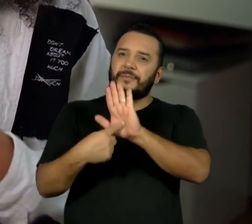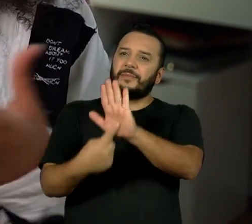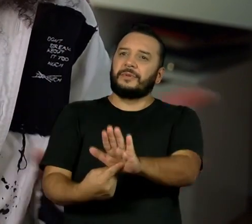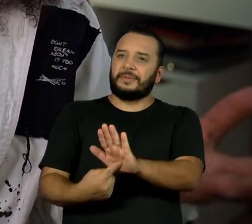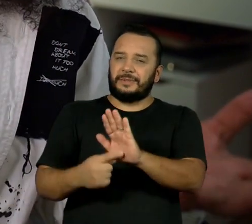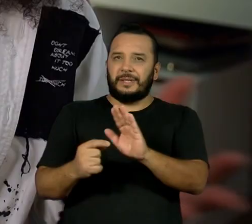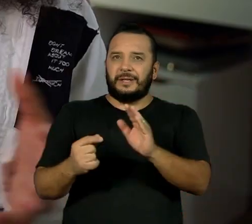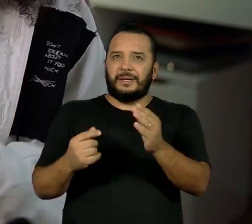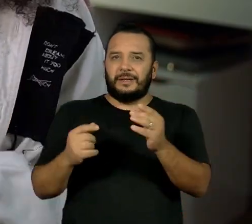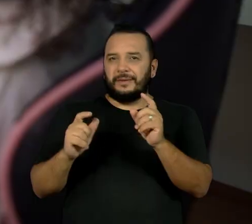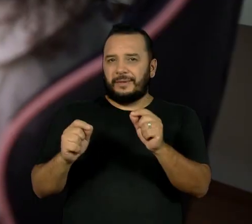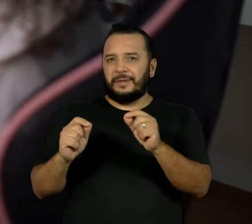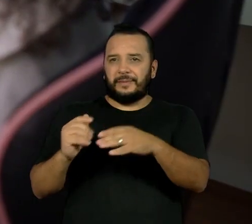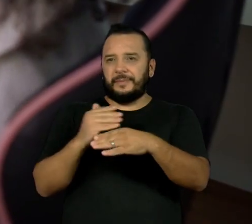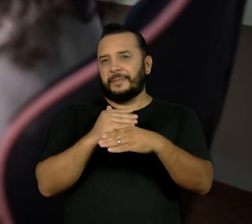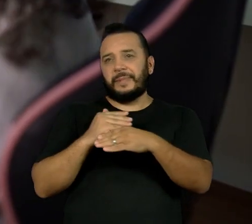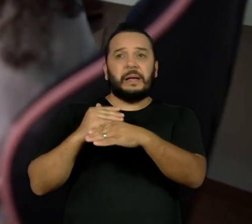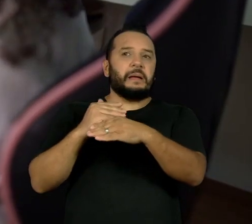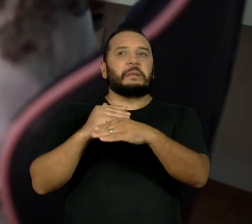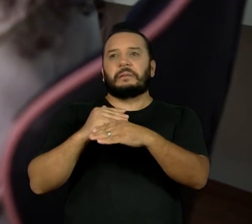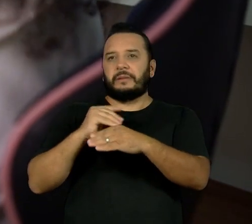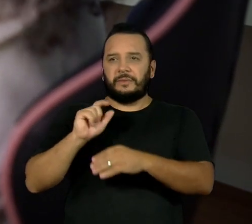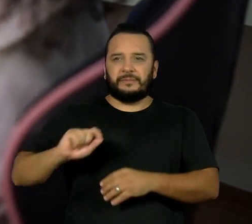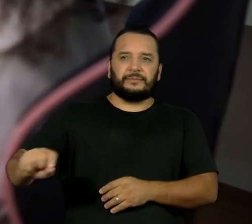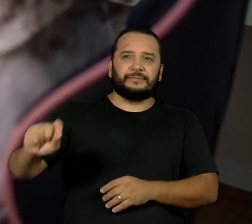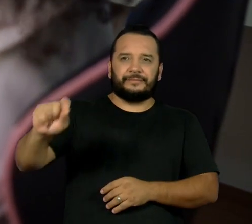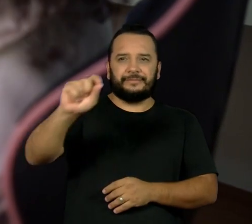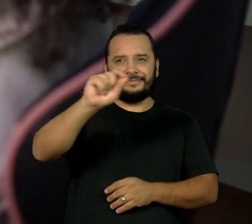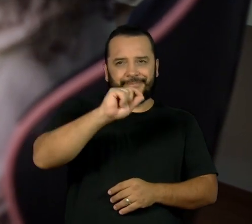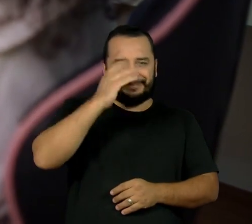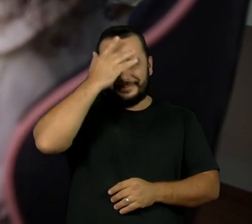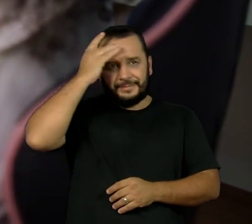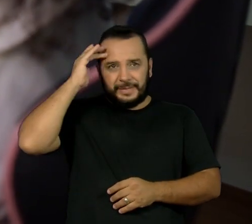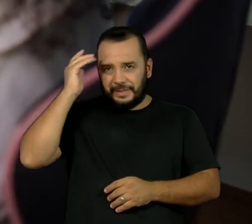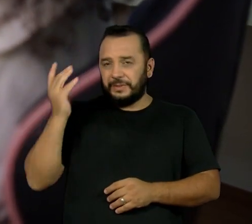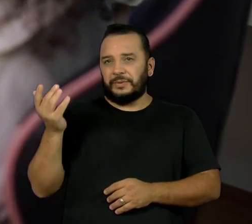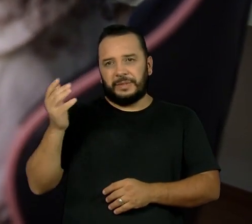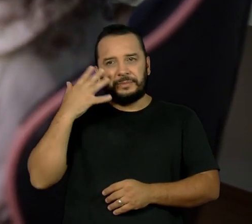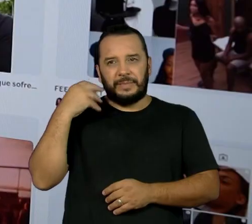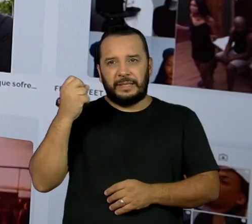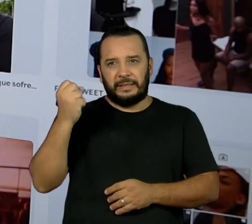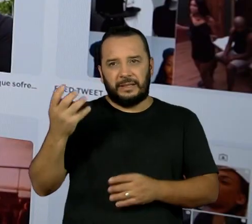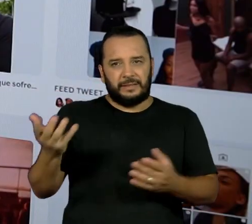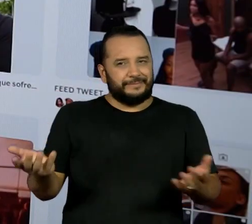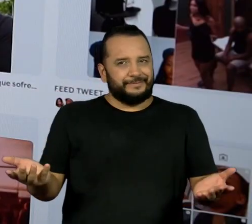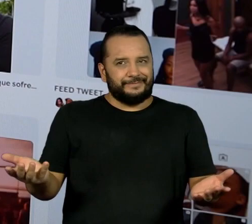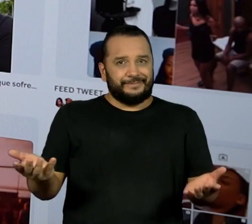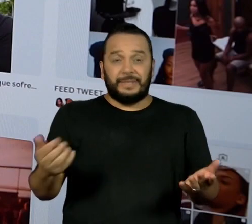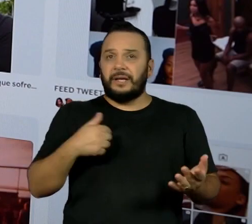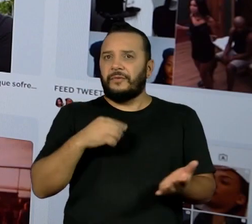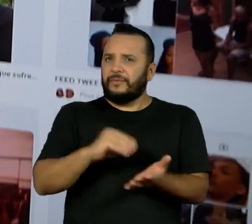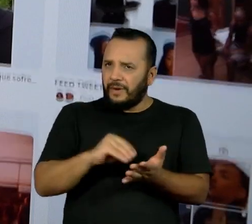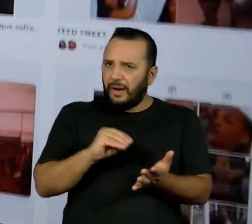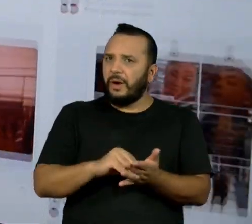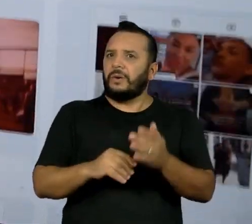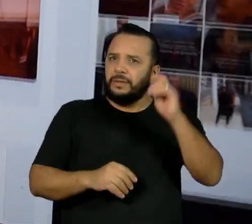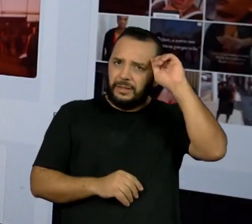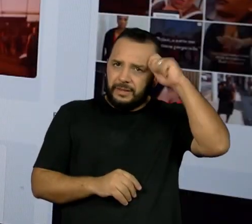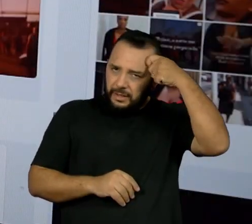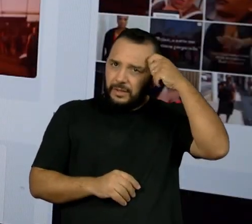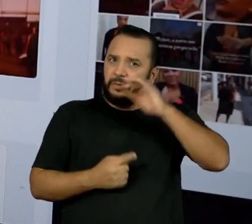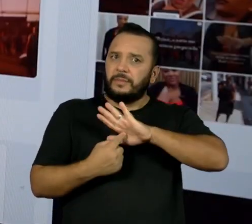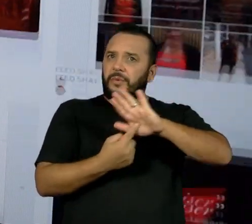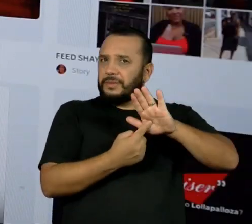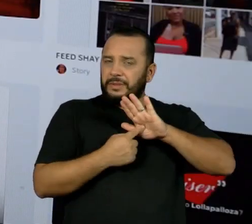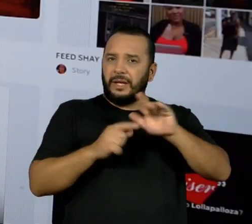os padrões, né? Pessoas padronizadas. Então eu senti falta disso e eu não me via em